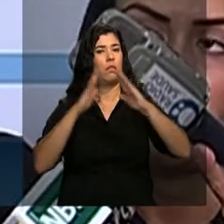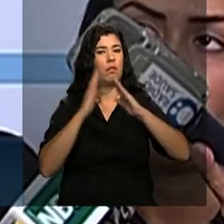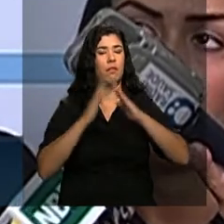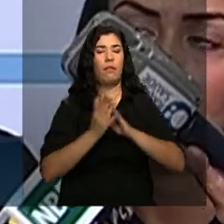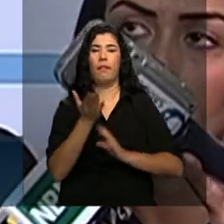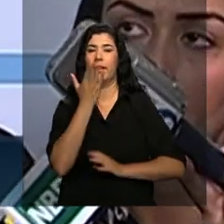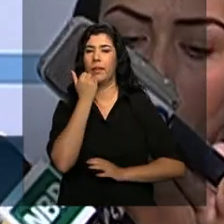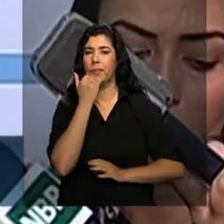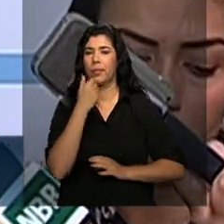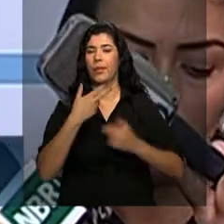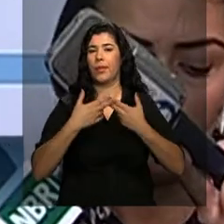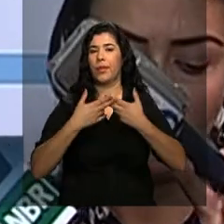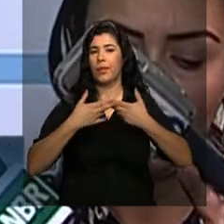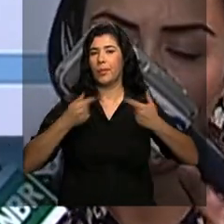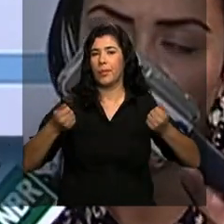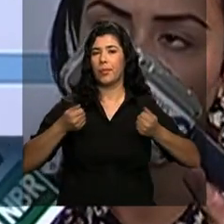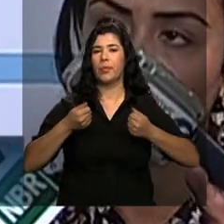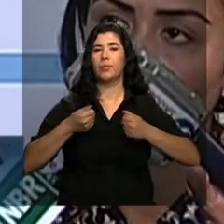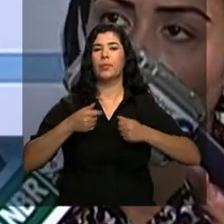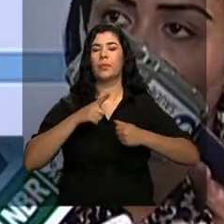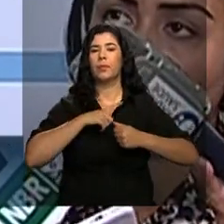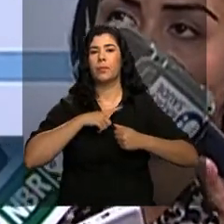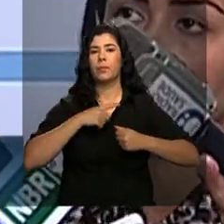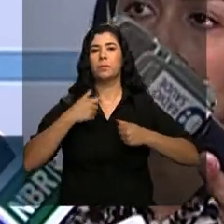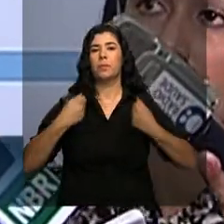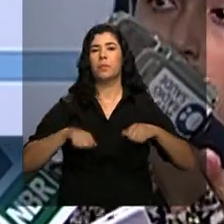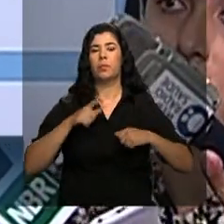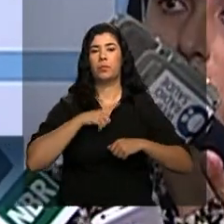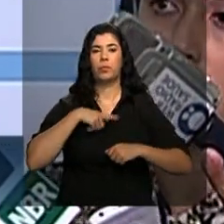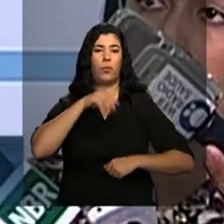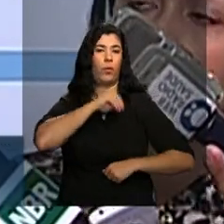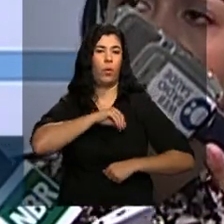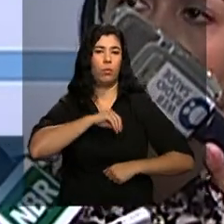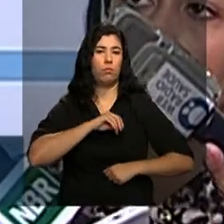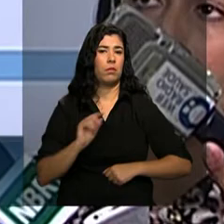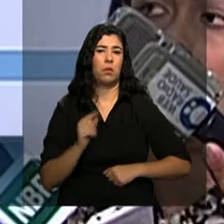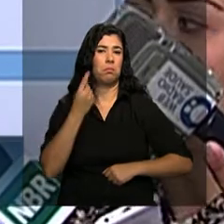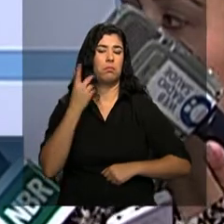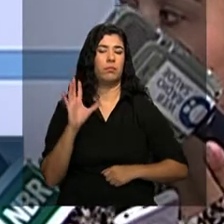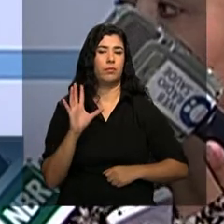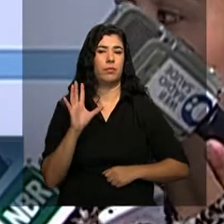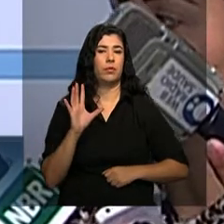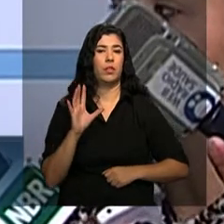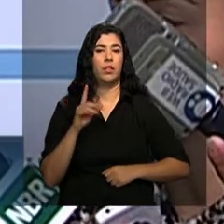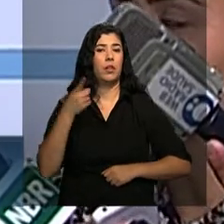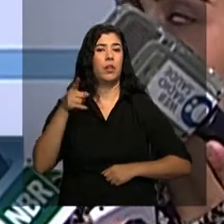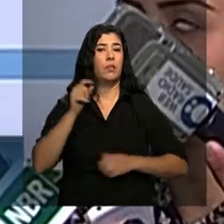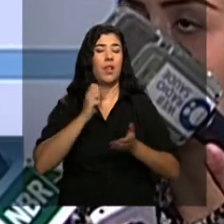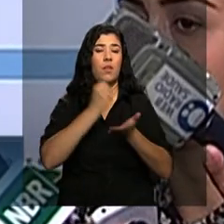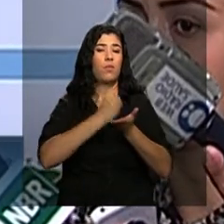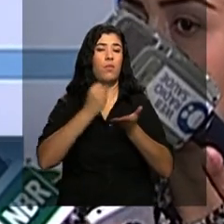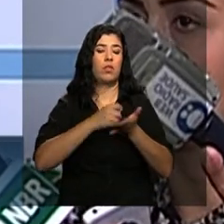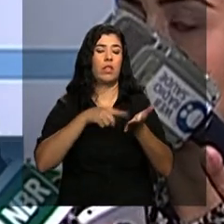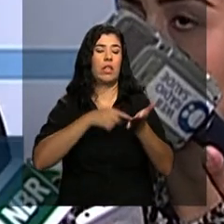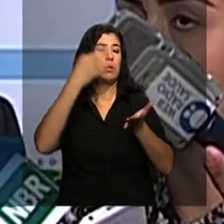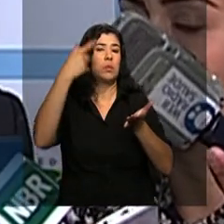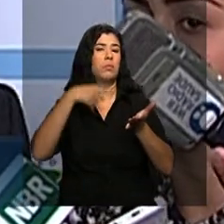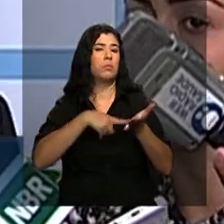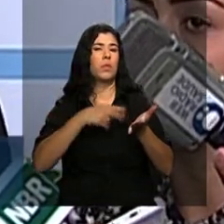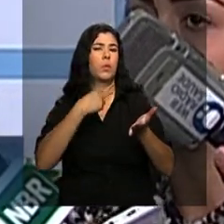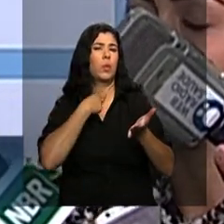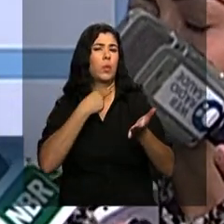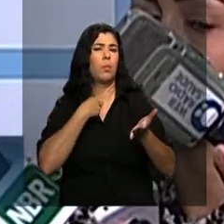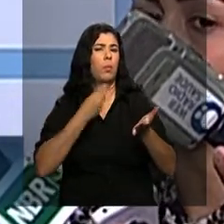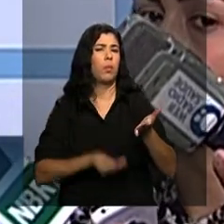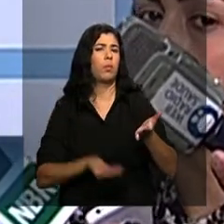ter alimentação, que ele vai ter não sei o quê, que ele vai ter que ter um salário X, mas não diz ali que ele poderá levar a família para mostrar